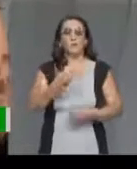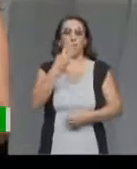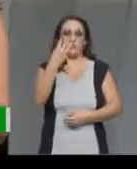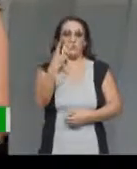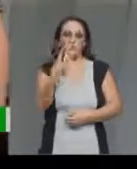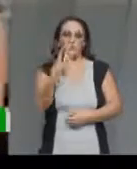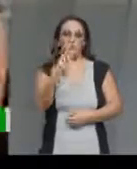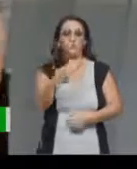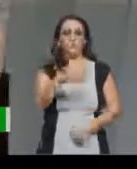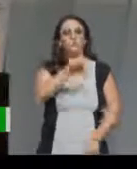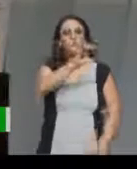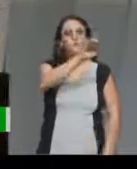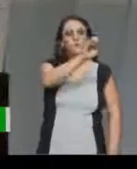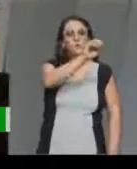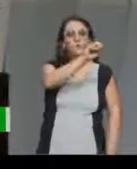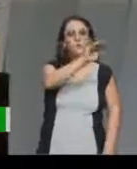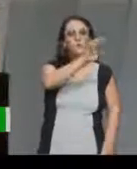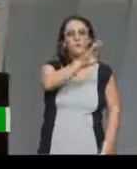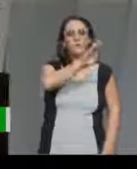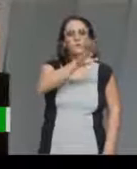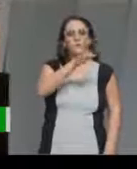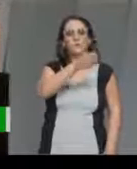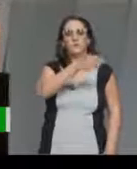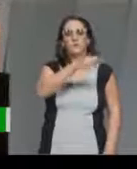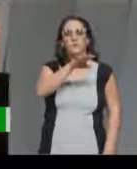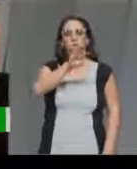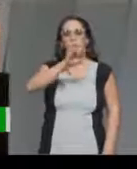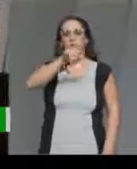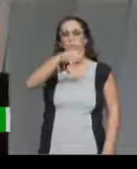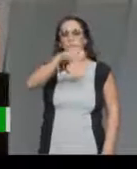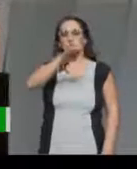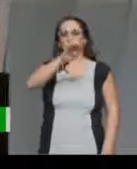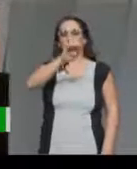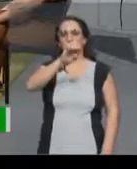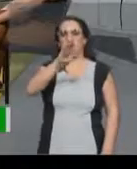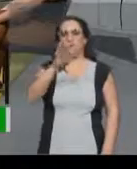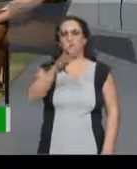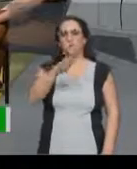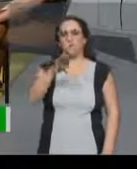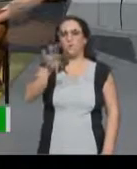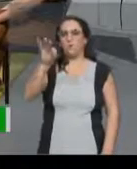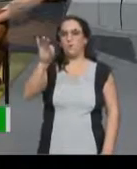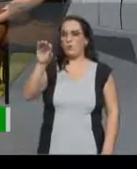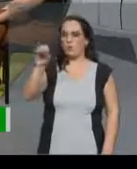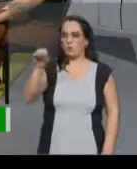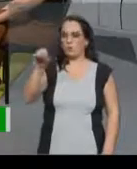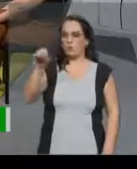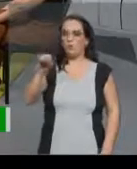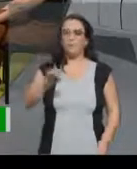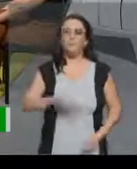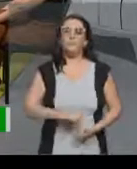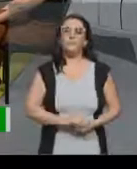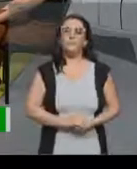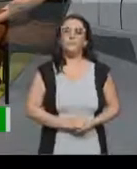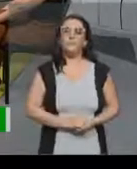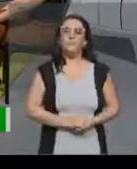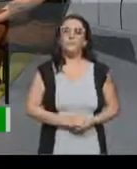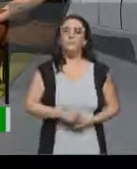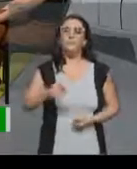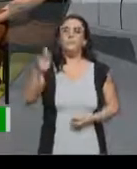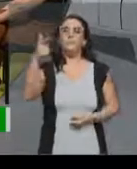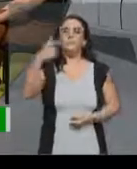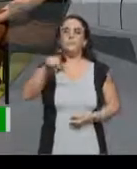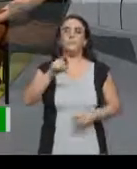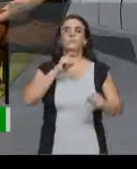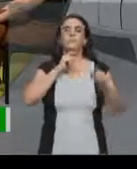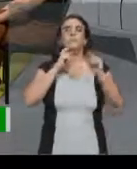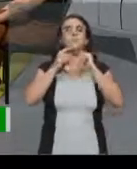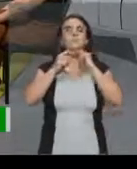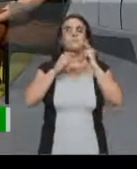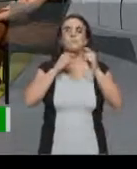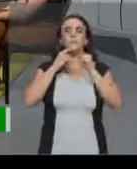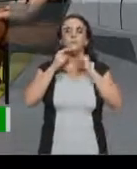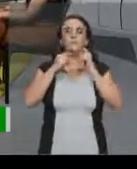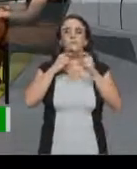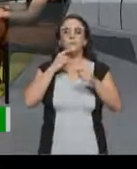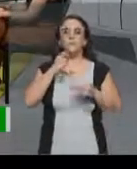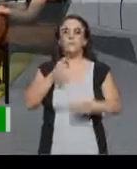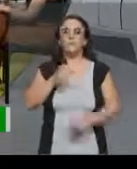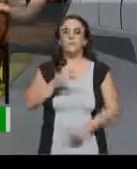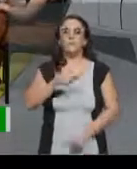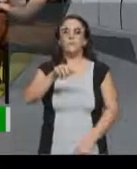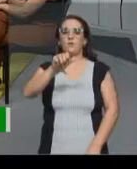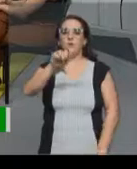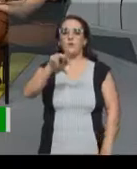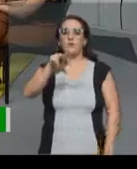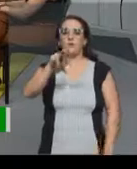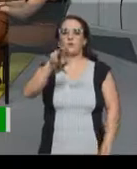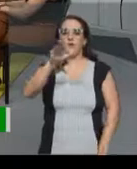B fica junto com o O lá na primeira sílaba. Obrigada, professora. A nossa próxima dúvida é da Ana Lavínia, ela é estudante da